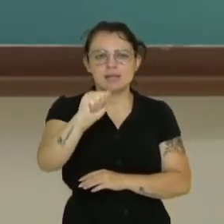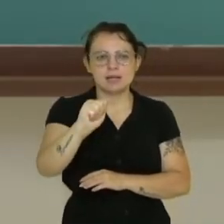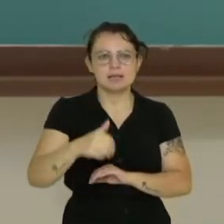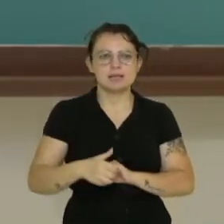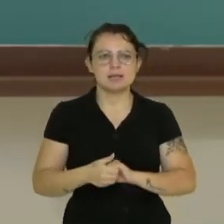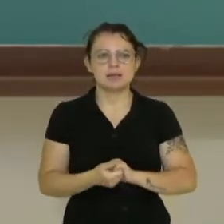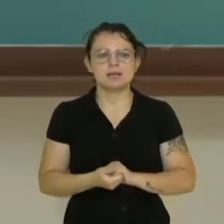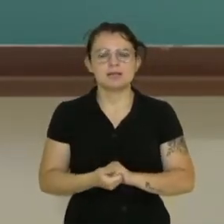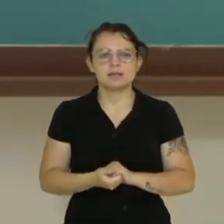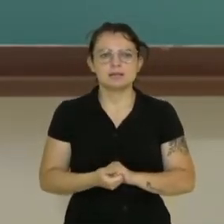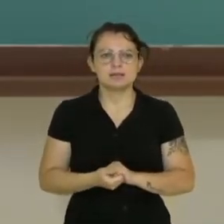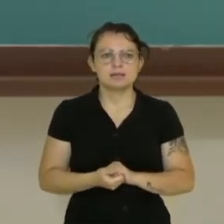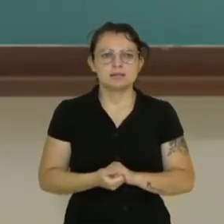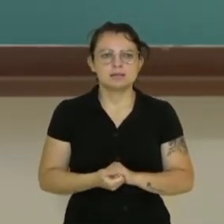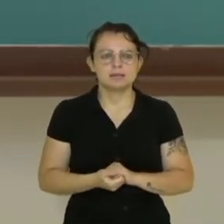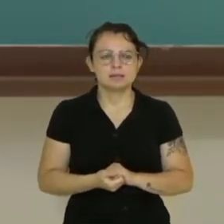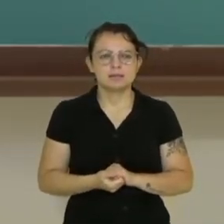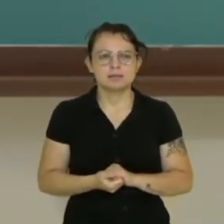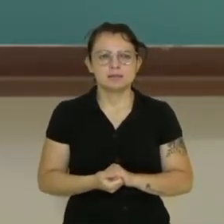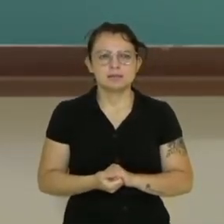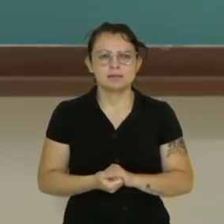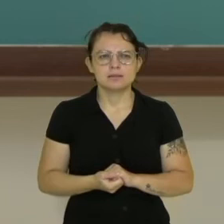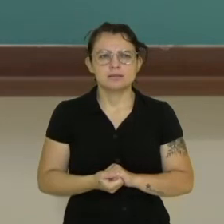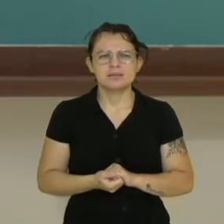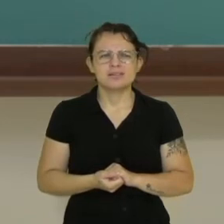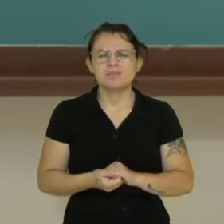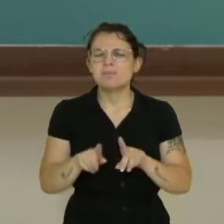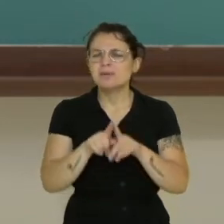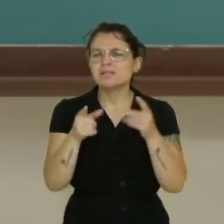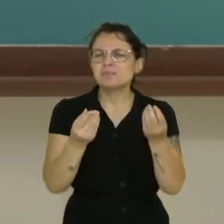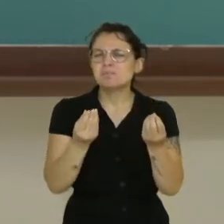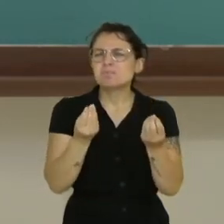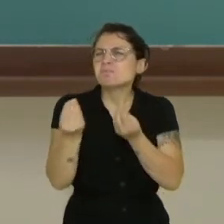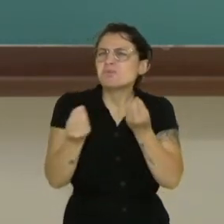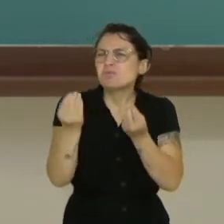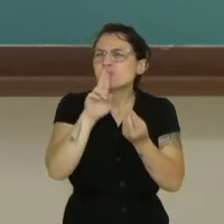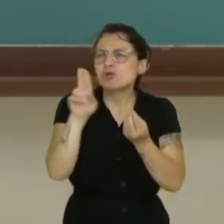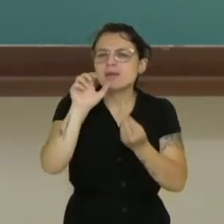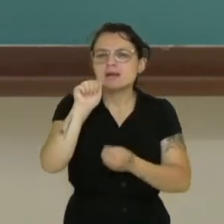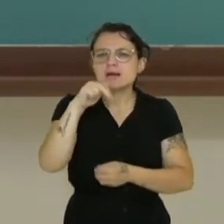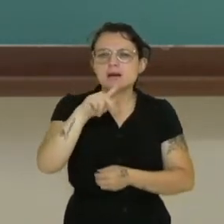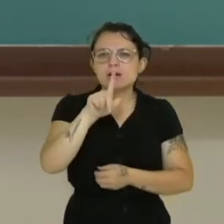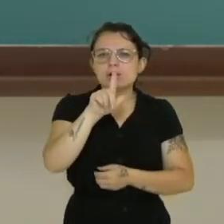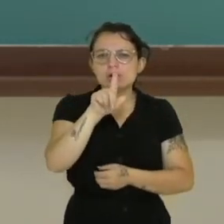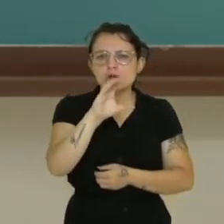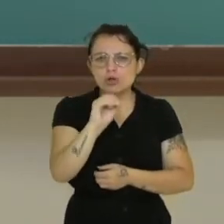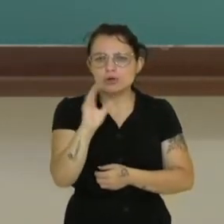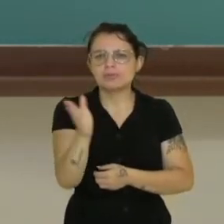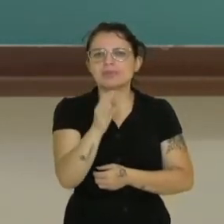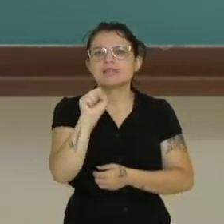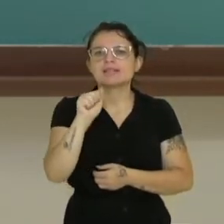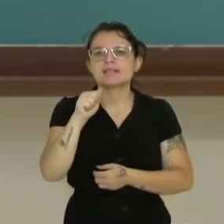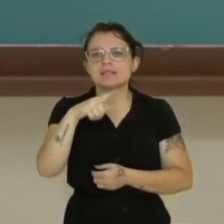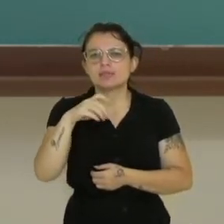regionalização? De onde vem esse nome anglo-saxônica ou latina? Na